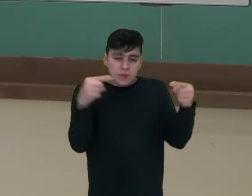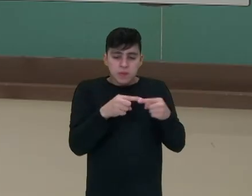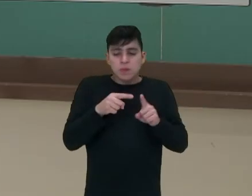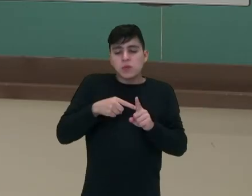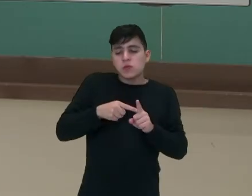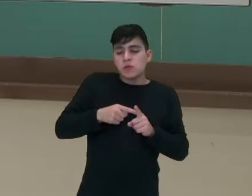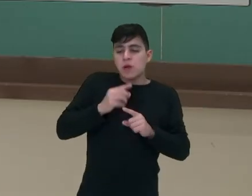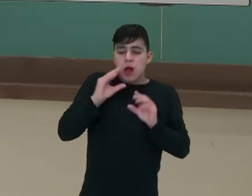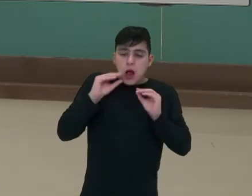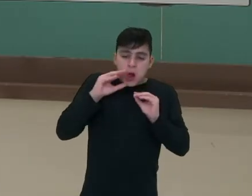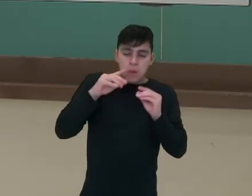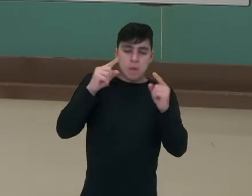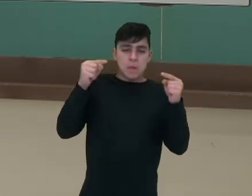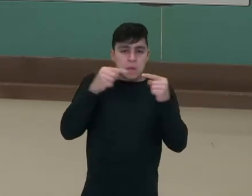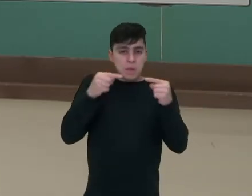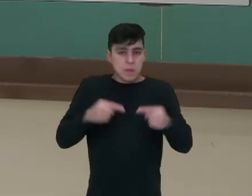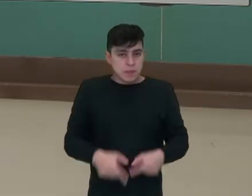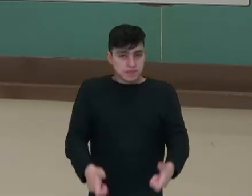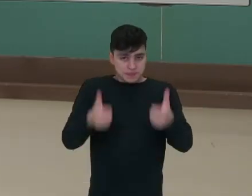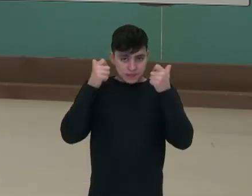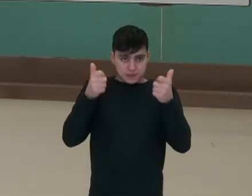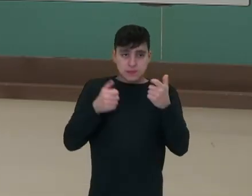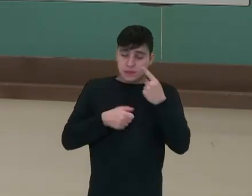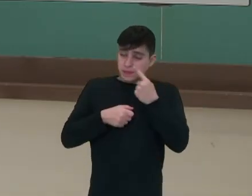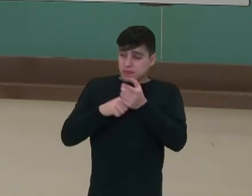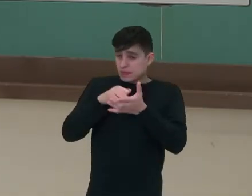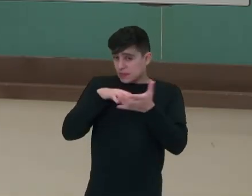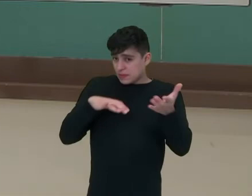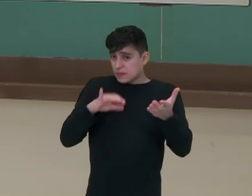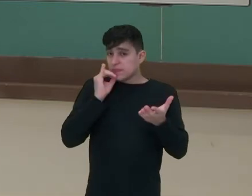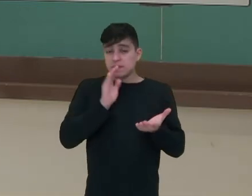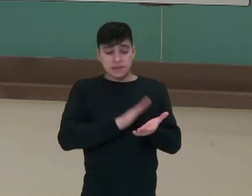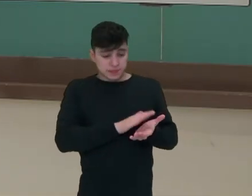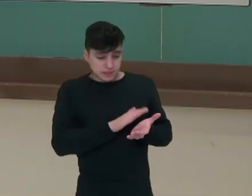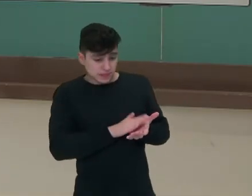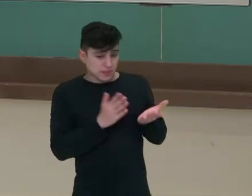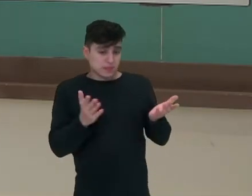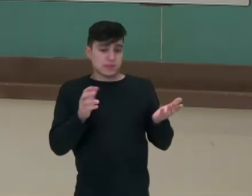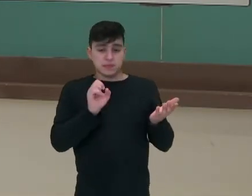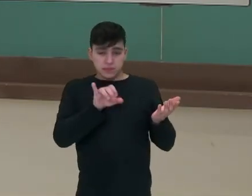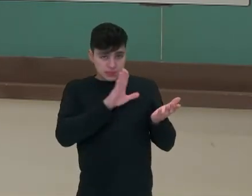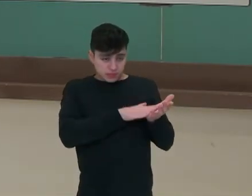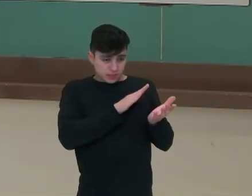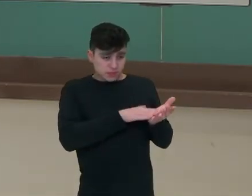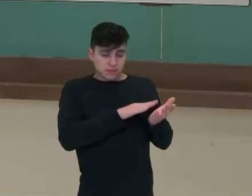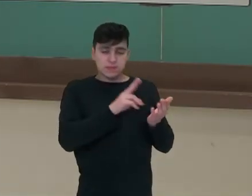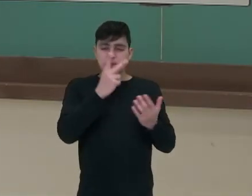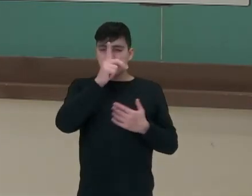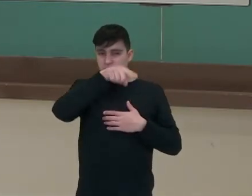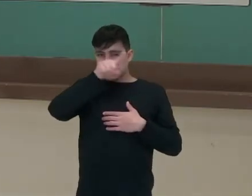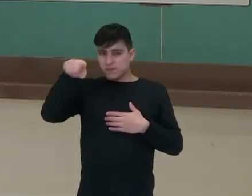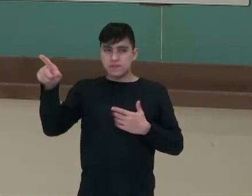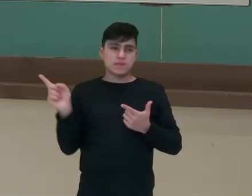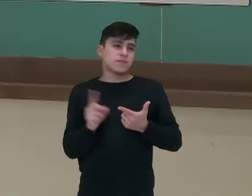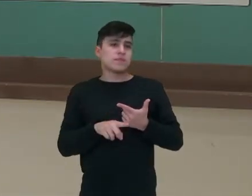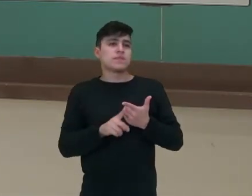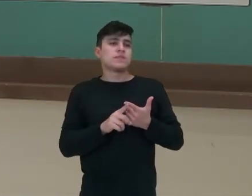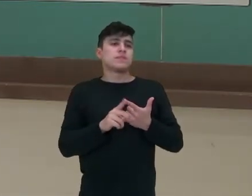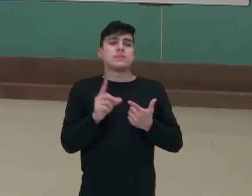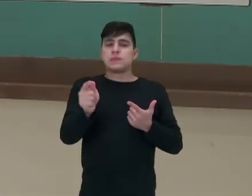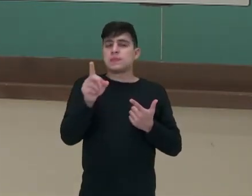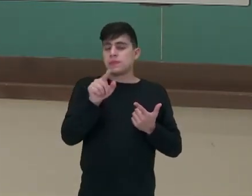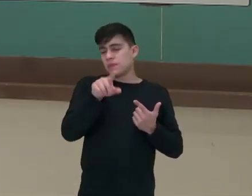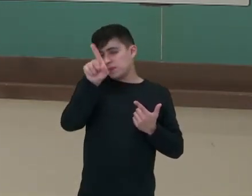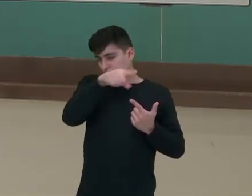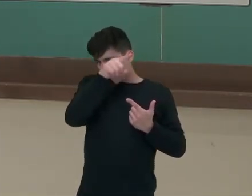boca. Então, vocês também. Então, ó, um outro exemplo aqui. Bater palmas. Então, quando é palma, dois risquinhos. Quando é para estralar o